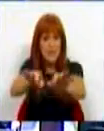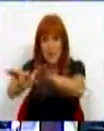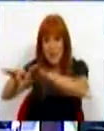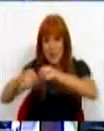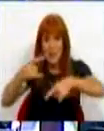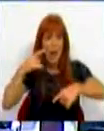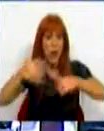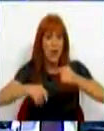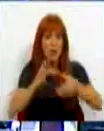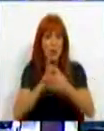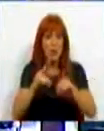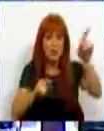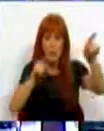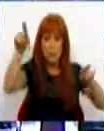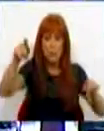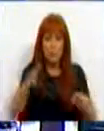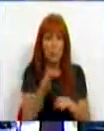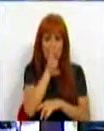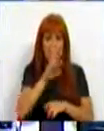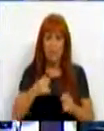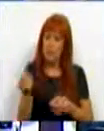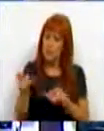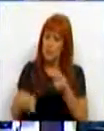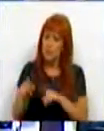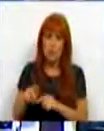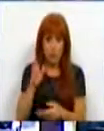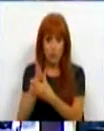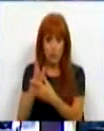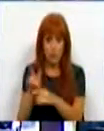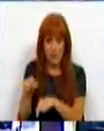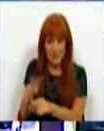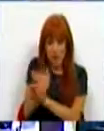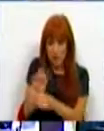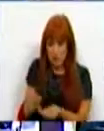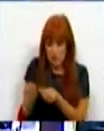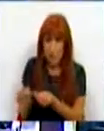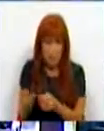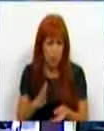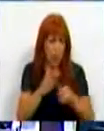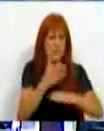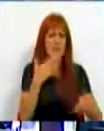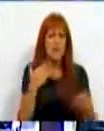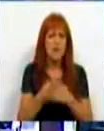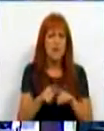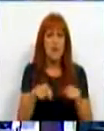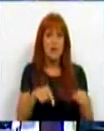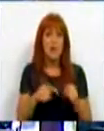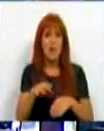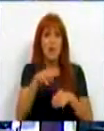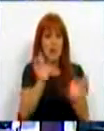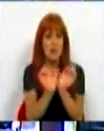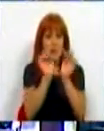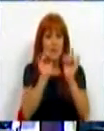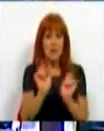e aleatória de processos por agentes de execução, a contingentação de processos para estes agentes, o acesso da CAAJA aos sítios no